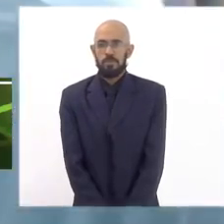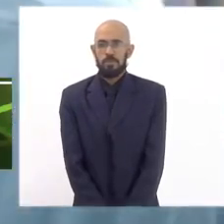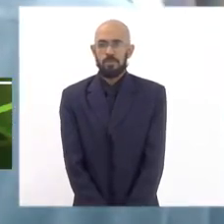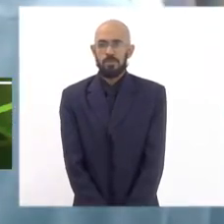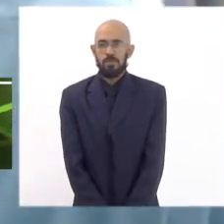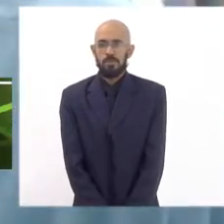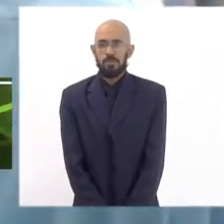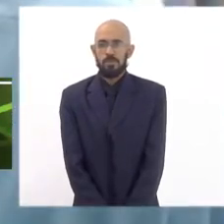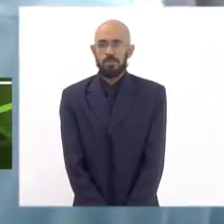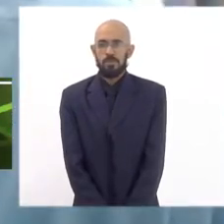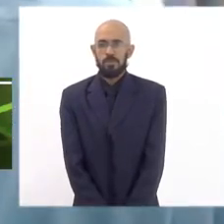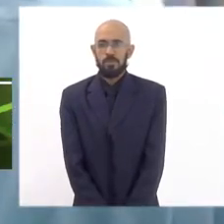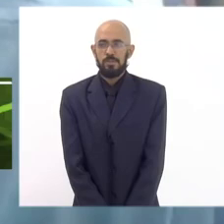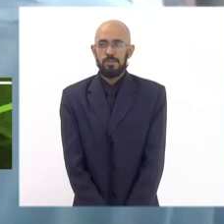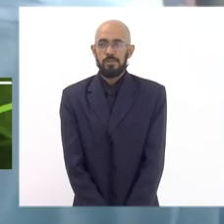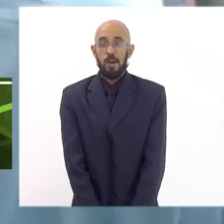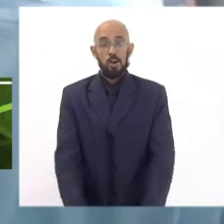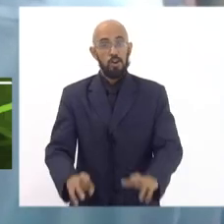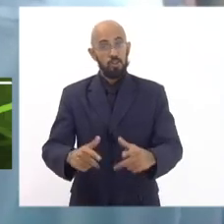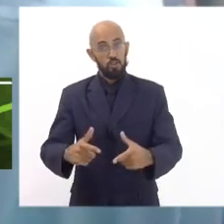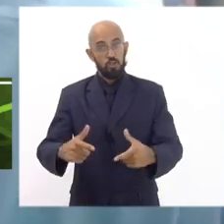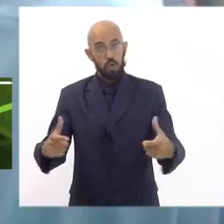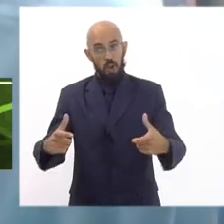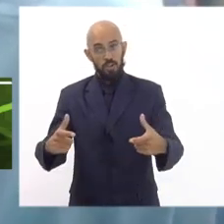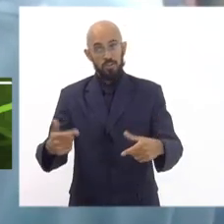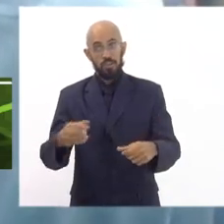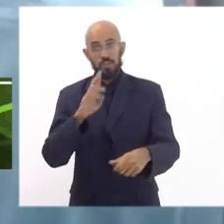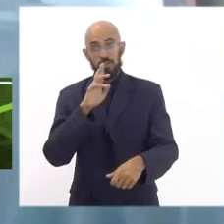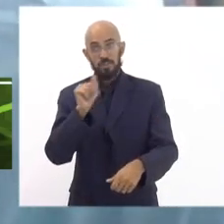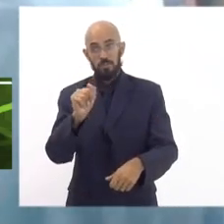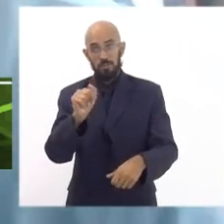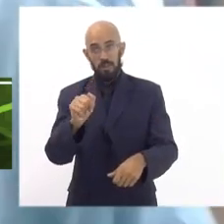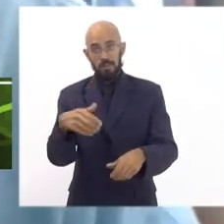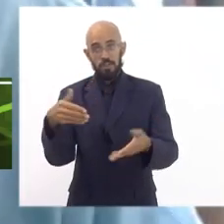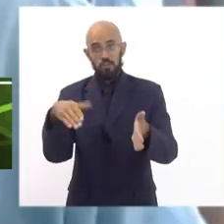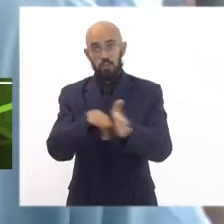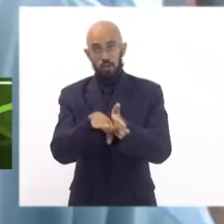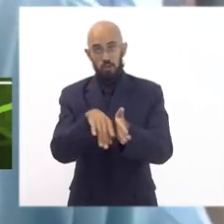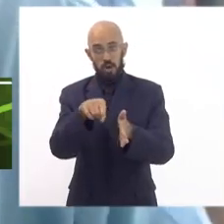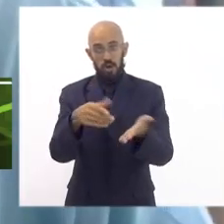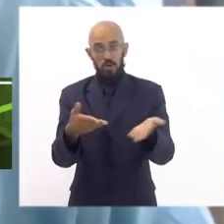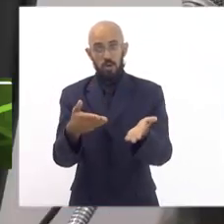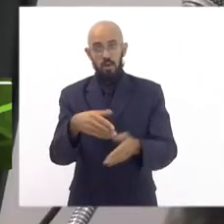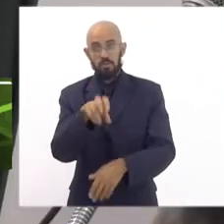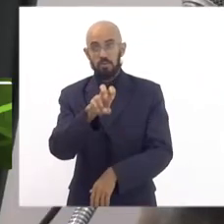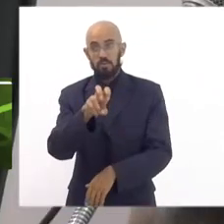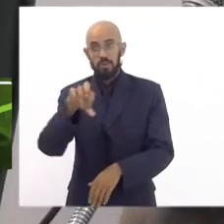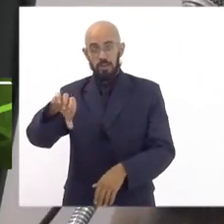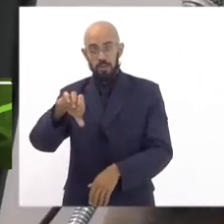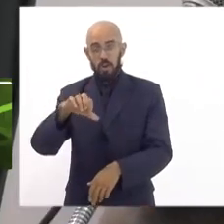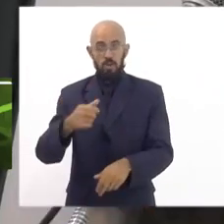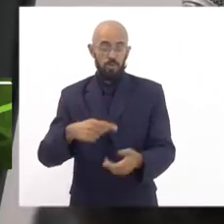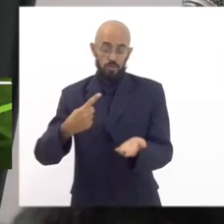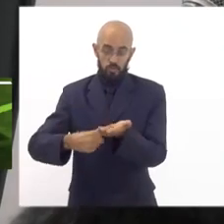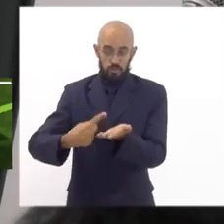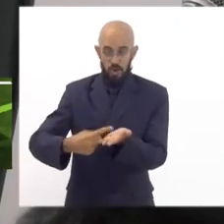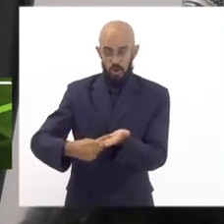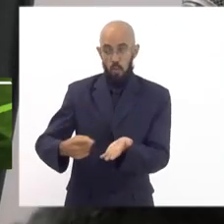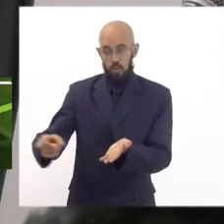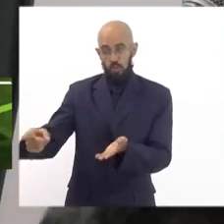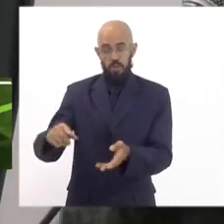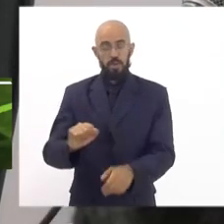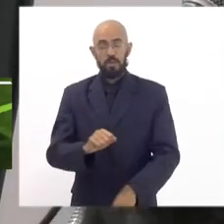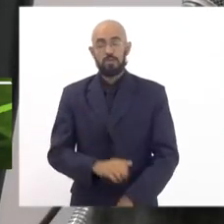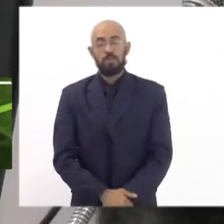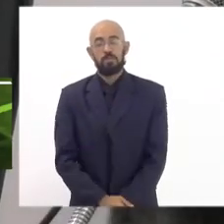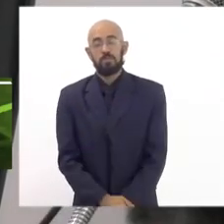aqui o Rodrigo Amorim, que agora é o 59, que eu tenho um acordo com ele. Pedido a inversão de pauta. O item agora da